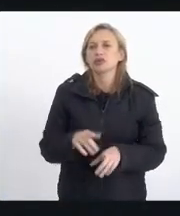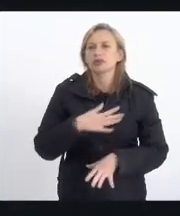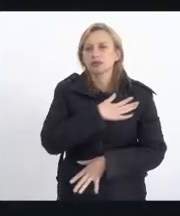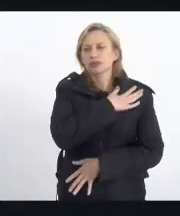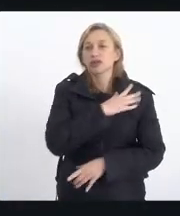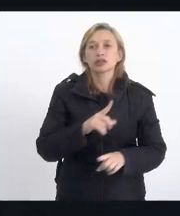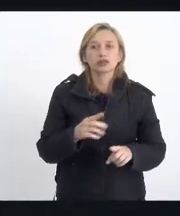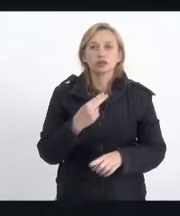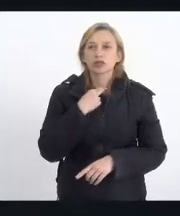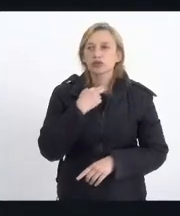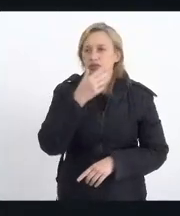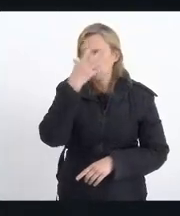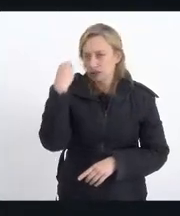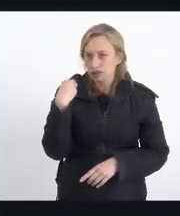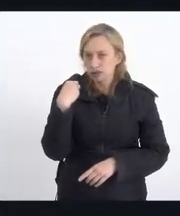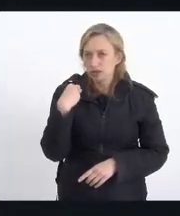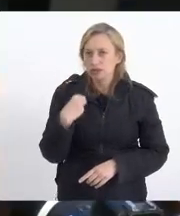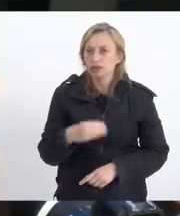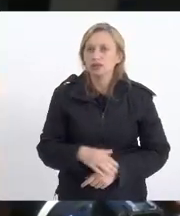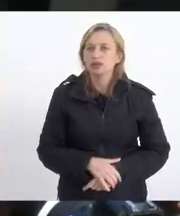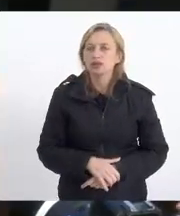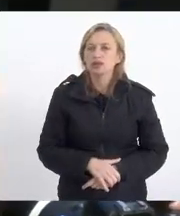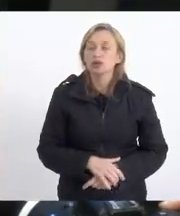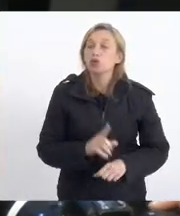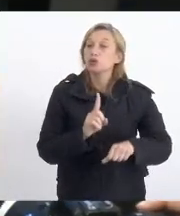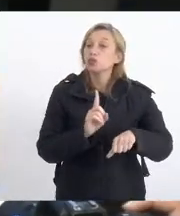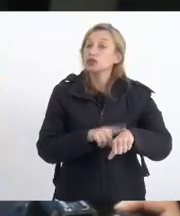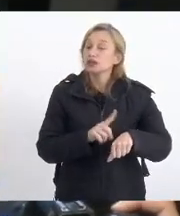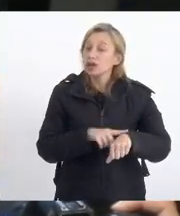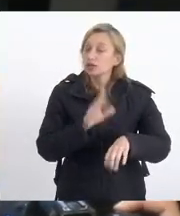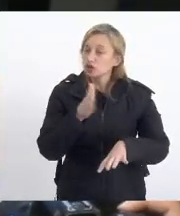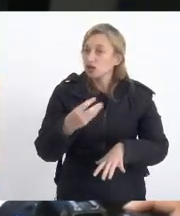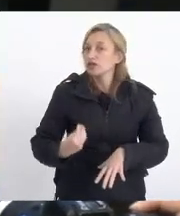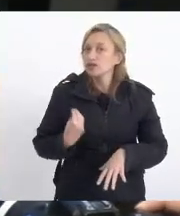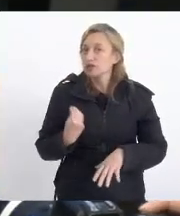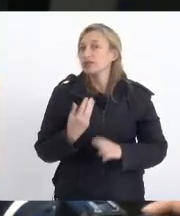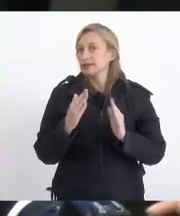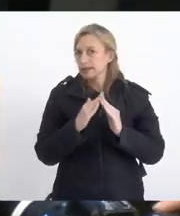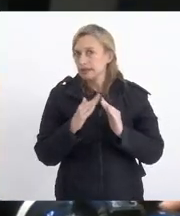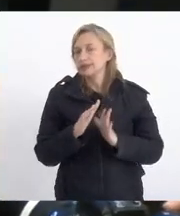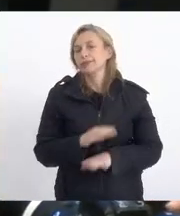podemos esquecer, de maneira nenhuma, o tempo que já vivemos nesta casa,